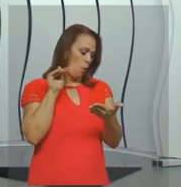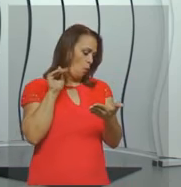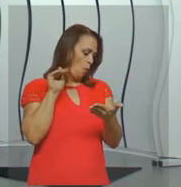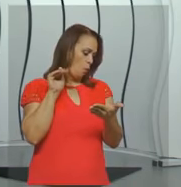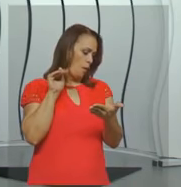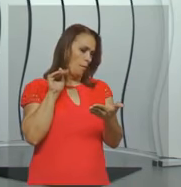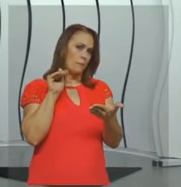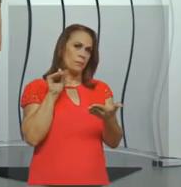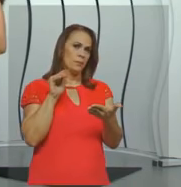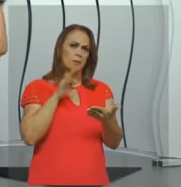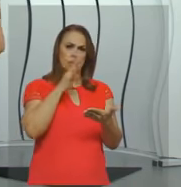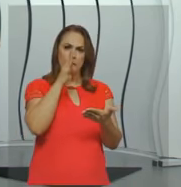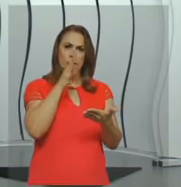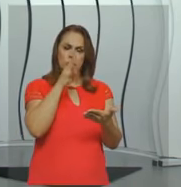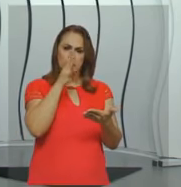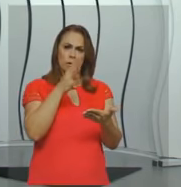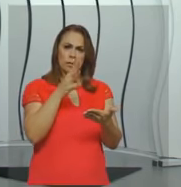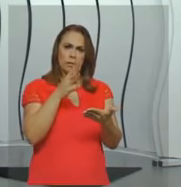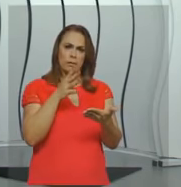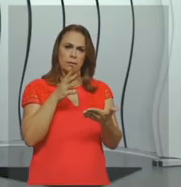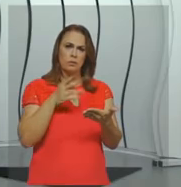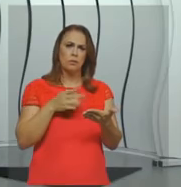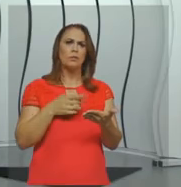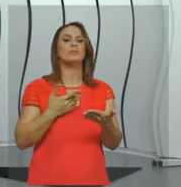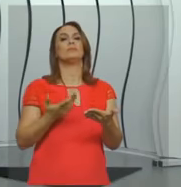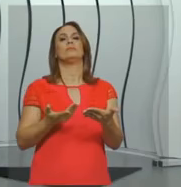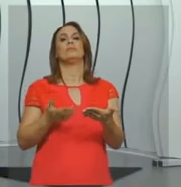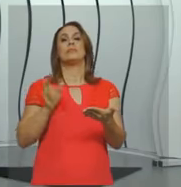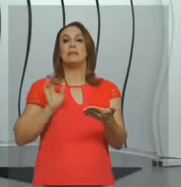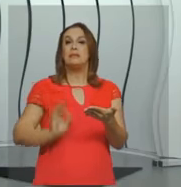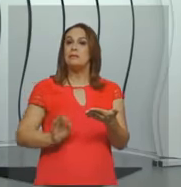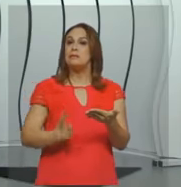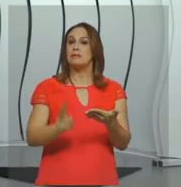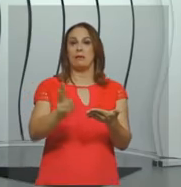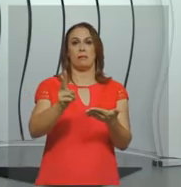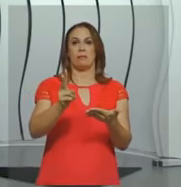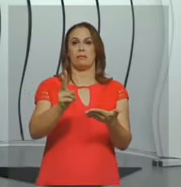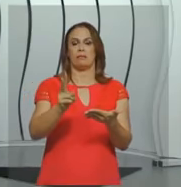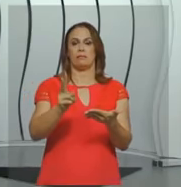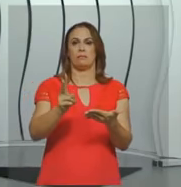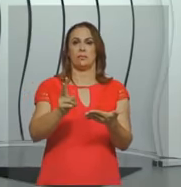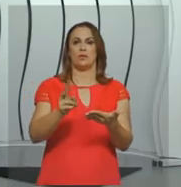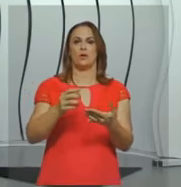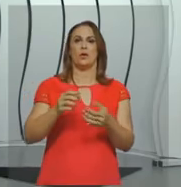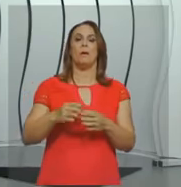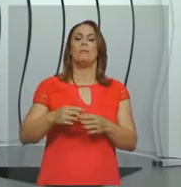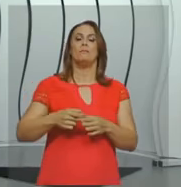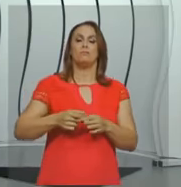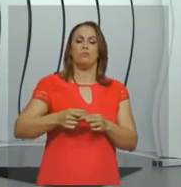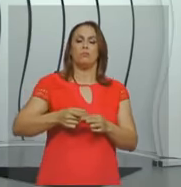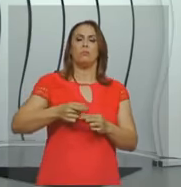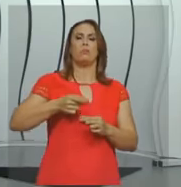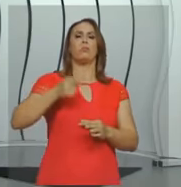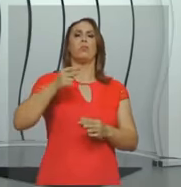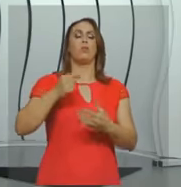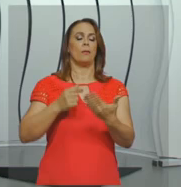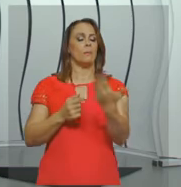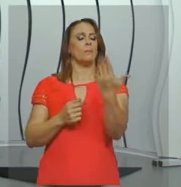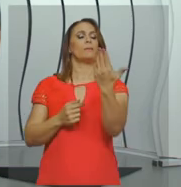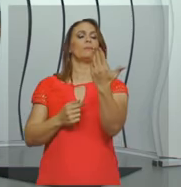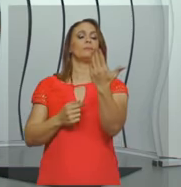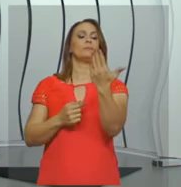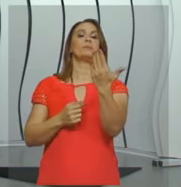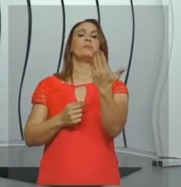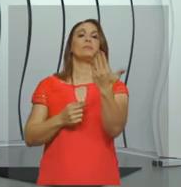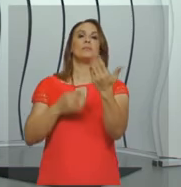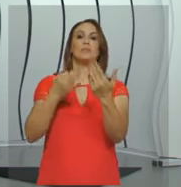inclinações exageradas. Então o ideal é sempre o quê? Esticar a coluna, tá? Para sentar, olha, a coluna